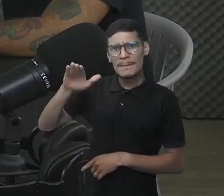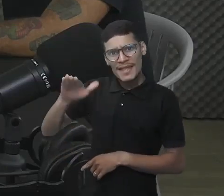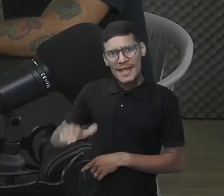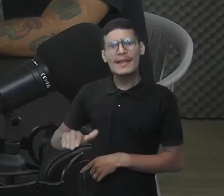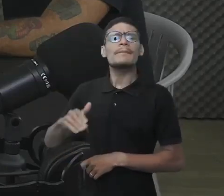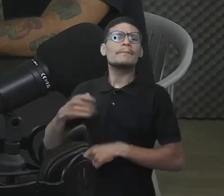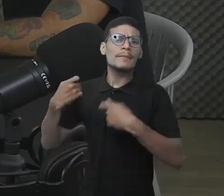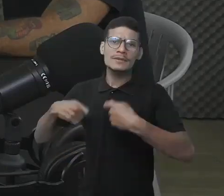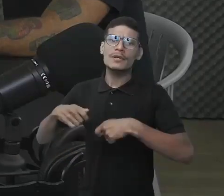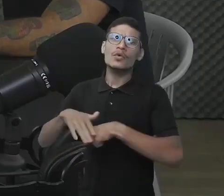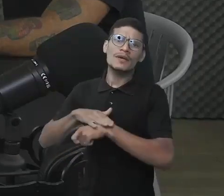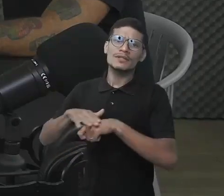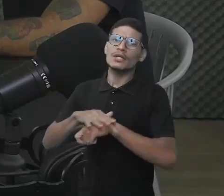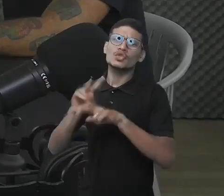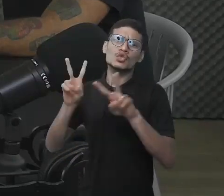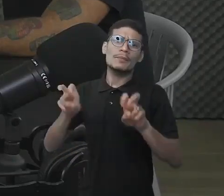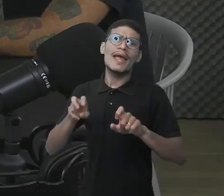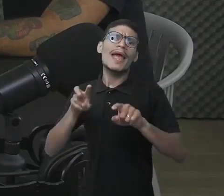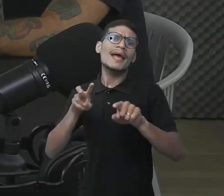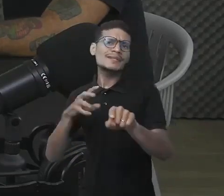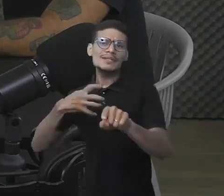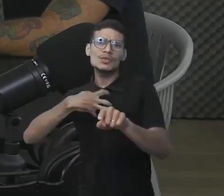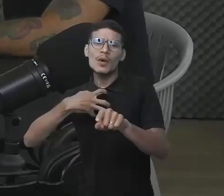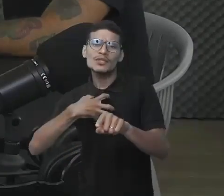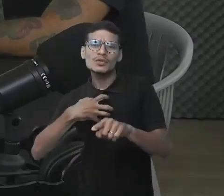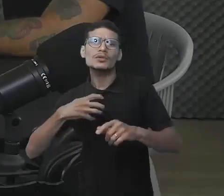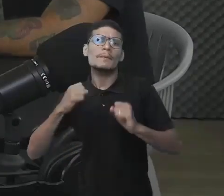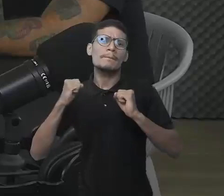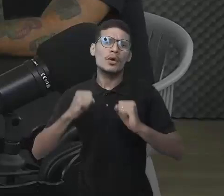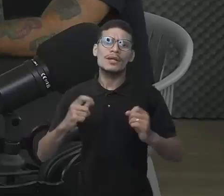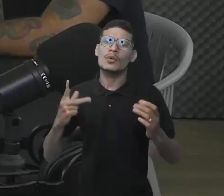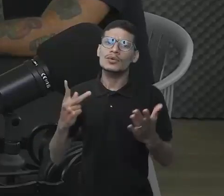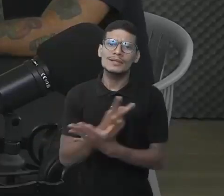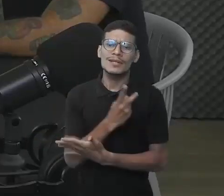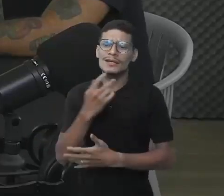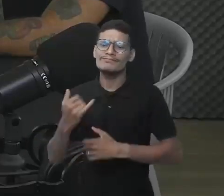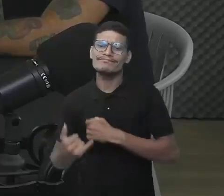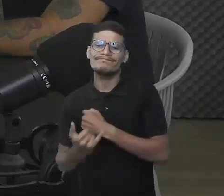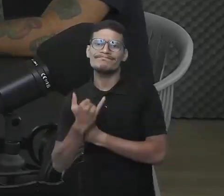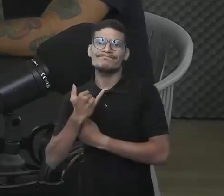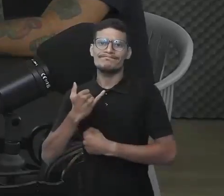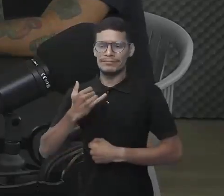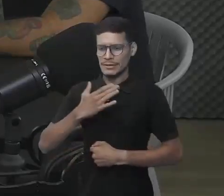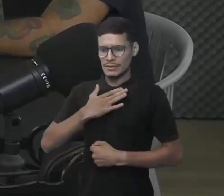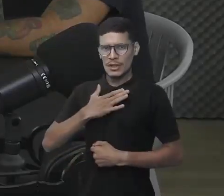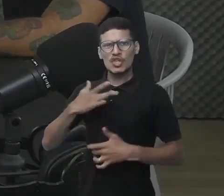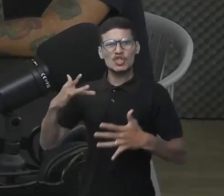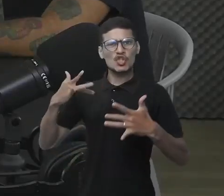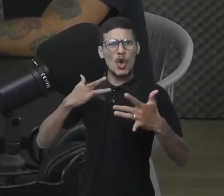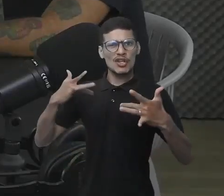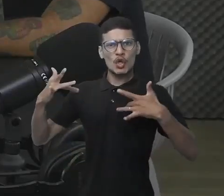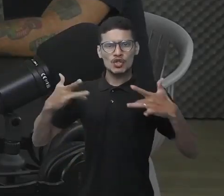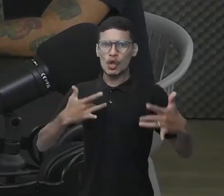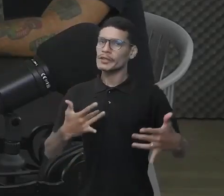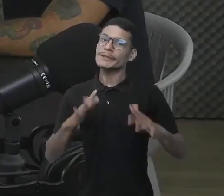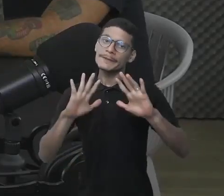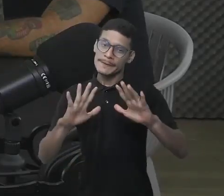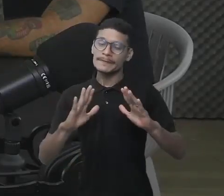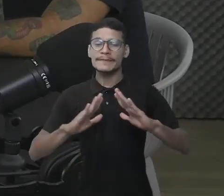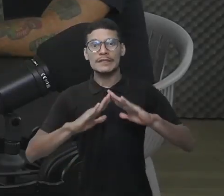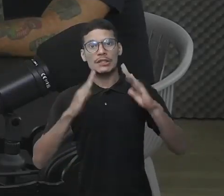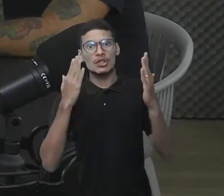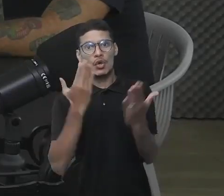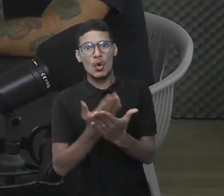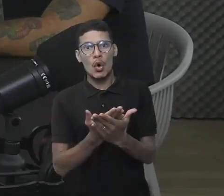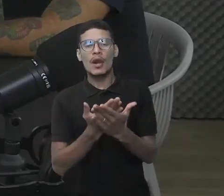essas situações que podem ameaçá-la, né, ameaçar seu corpo. E a escola, ela tem como a